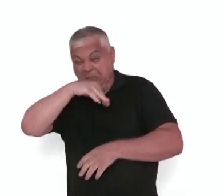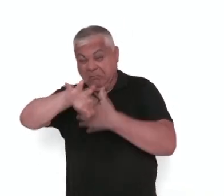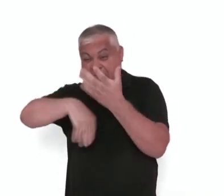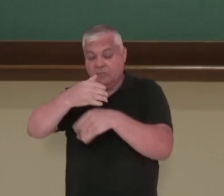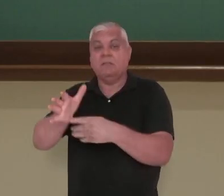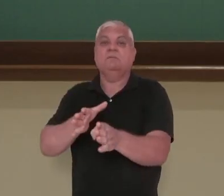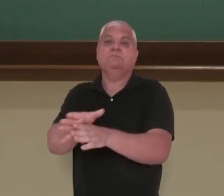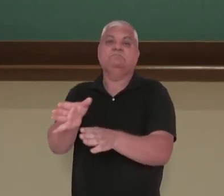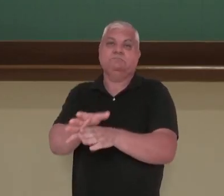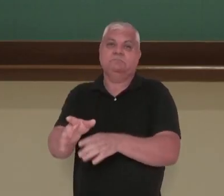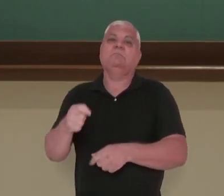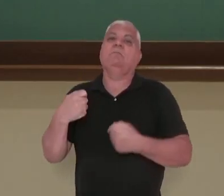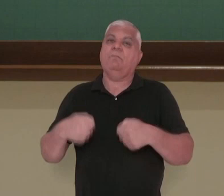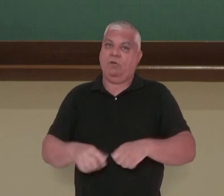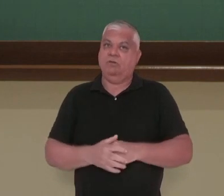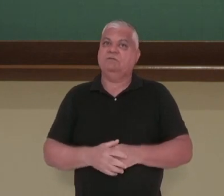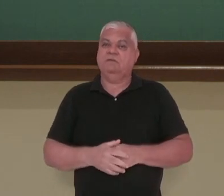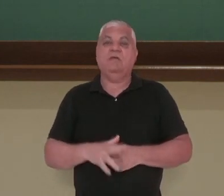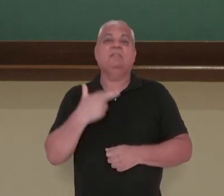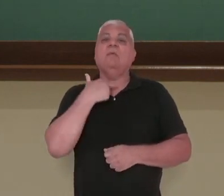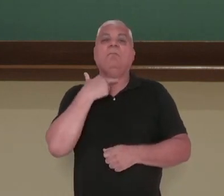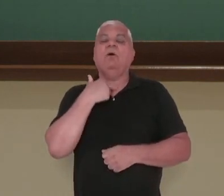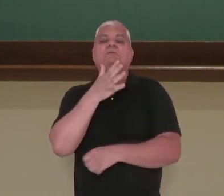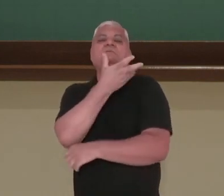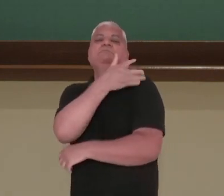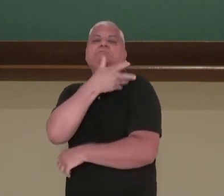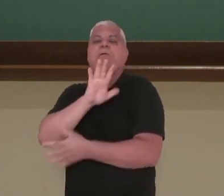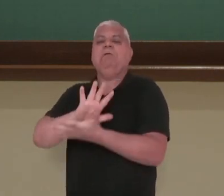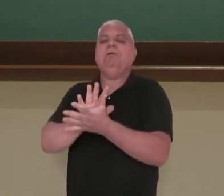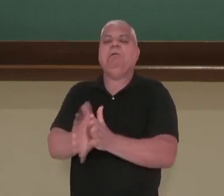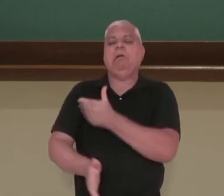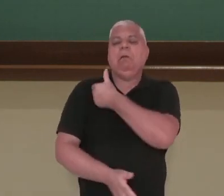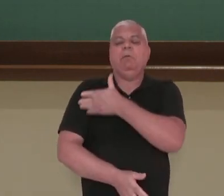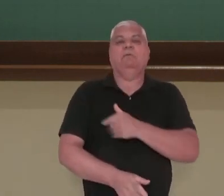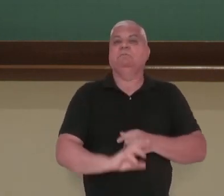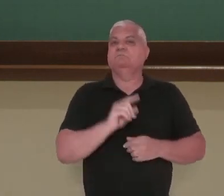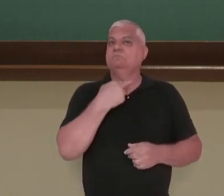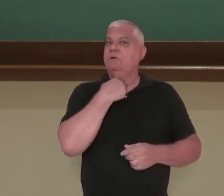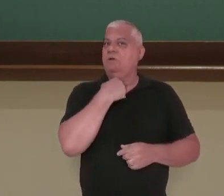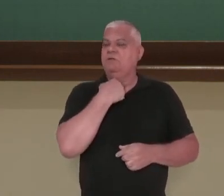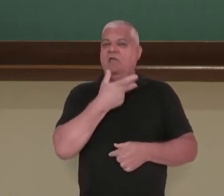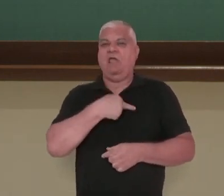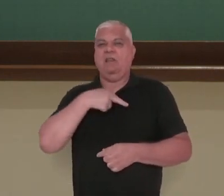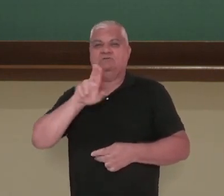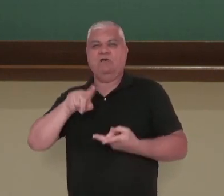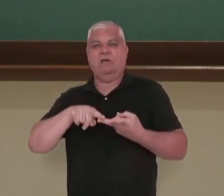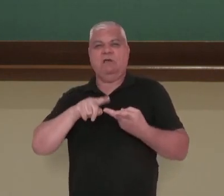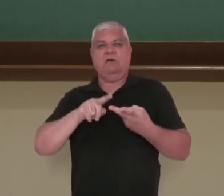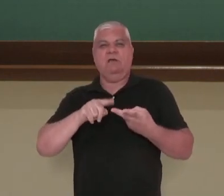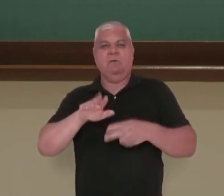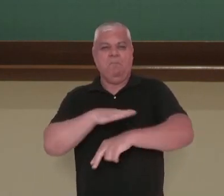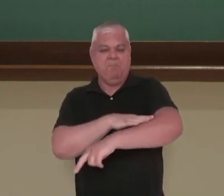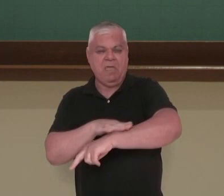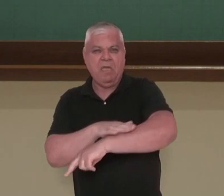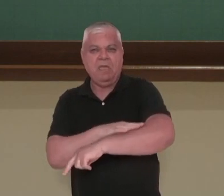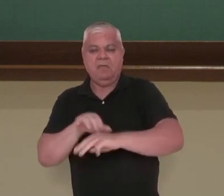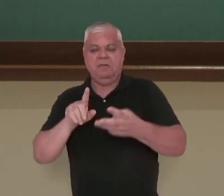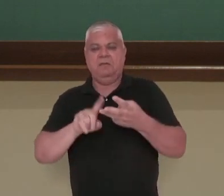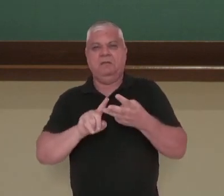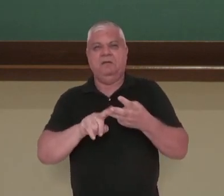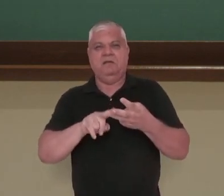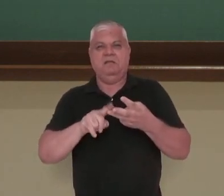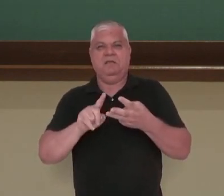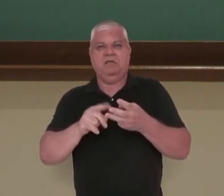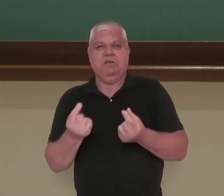caso algum, ser discriminado. De qualquer forma, religião, cor, origem,